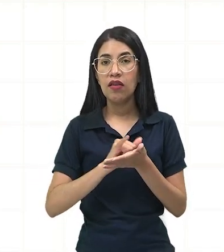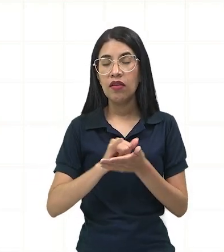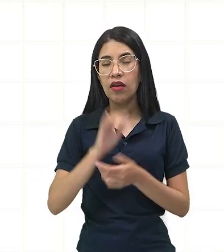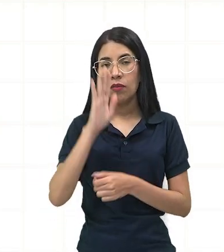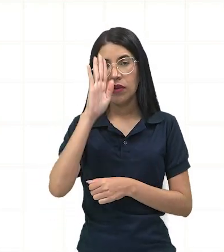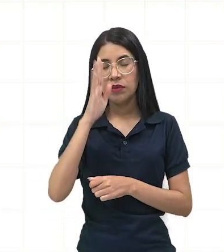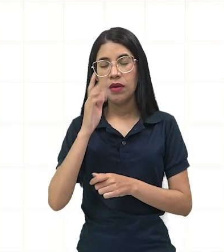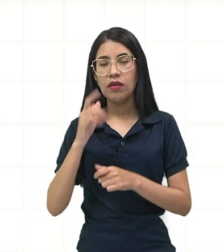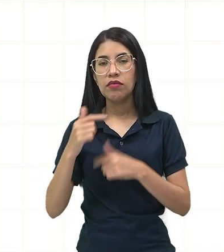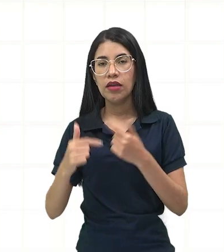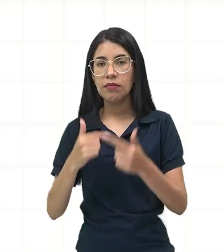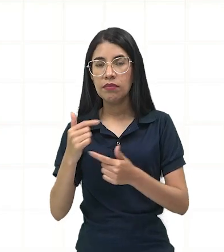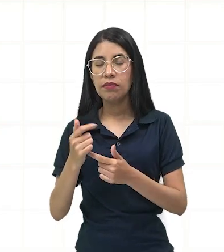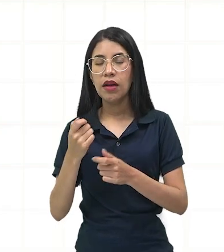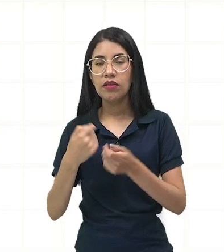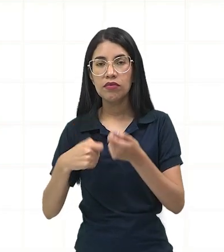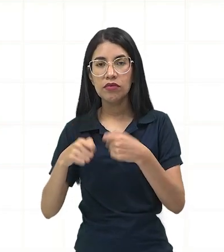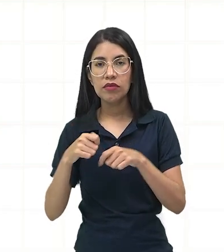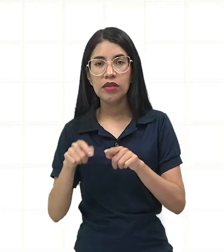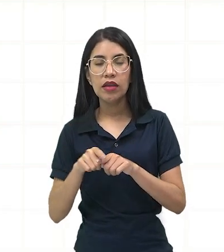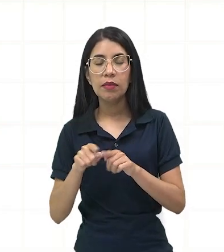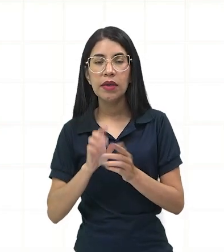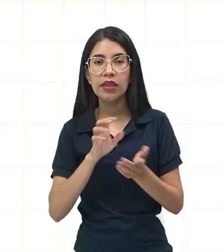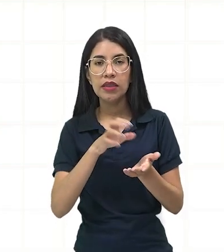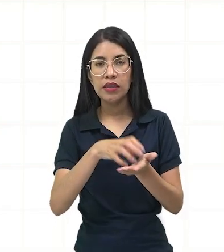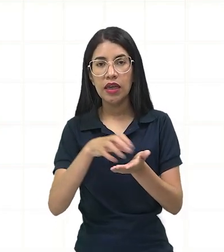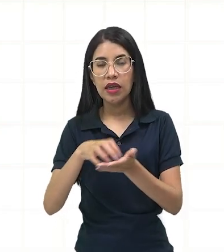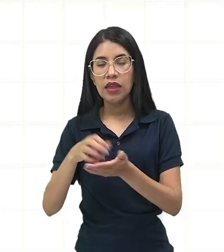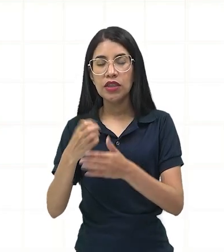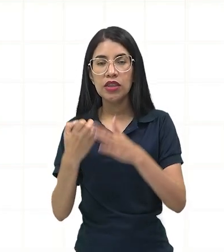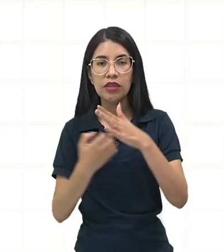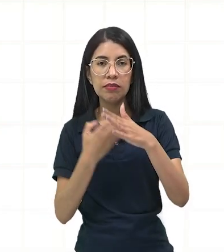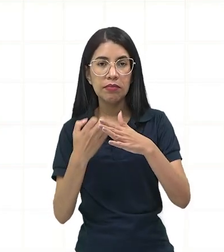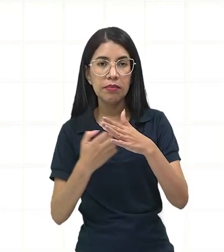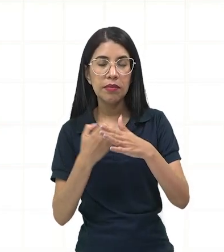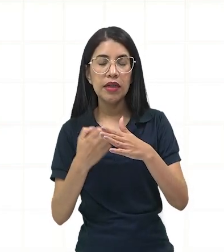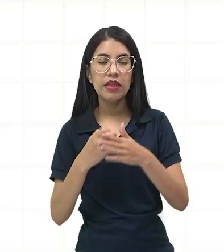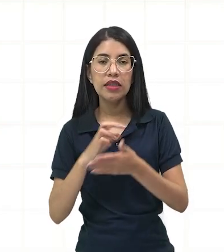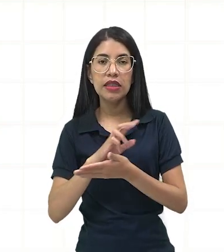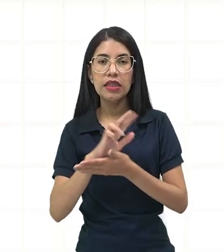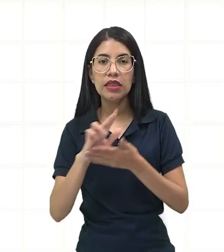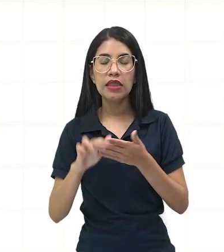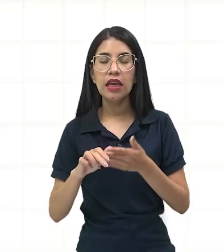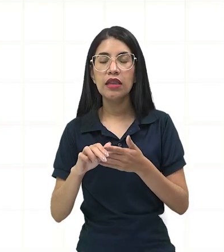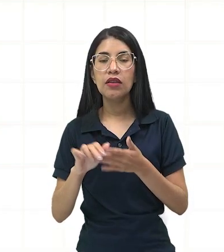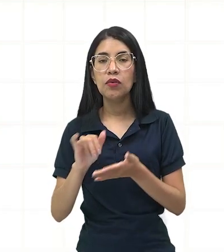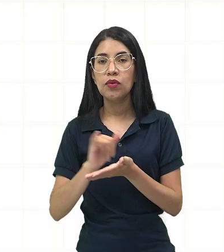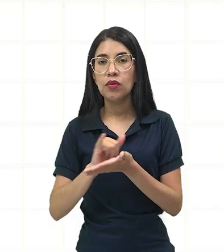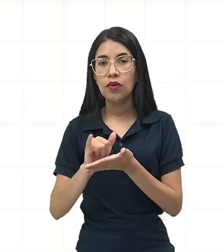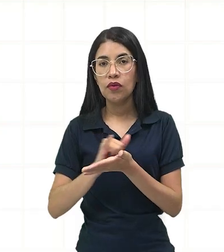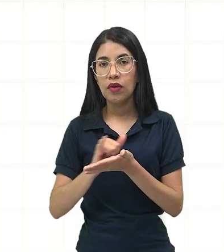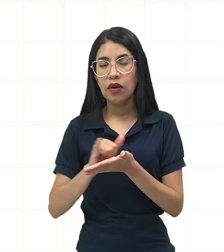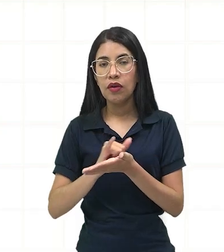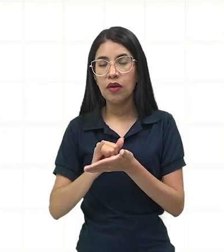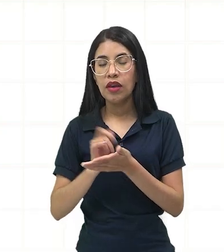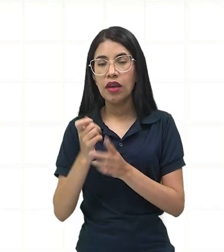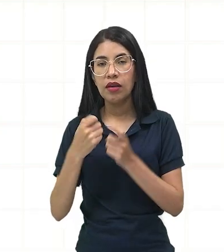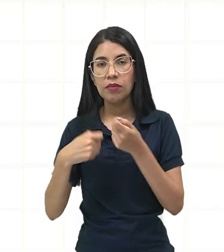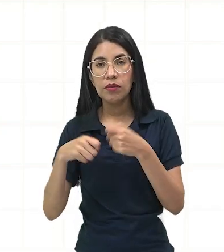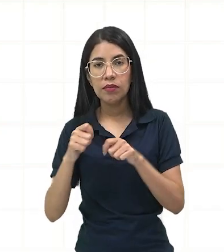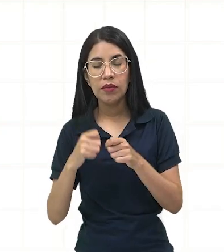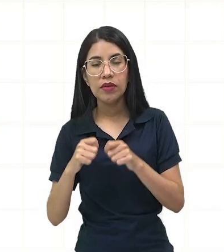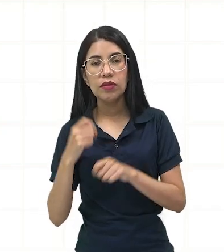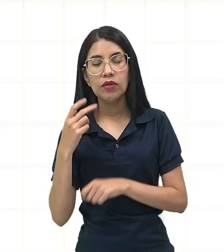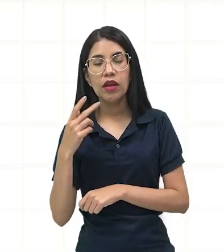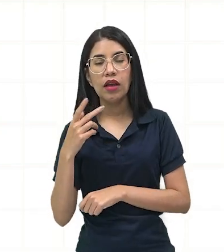atividades financeiras e as sedes de multinacionais. Então acaba que Nova York é vista como a capital econômica dos Estados